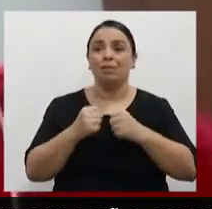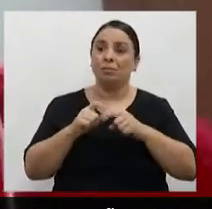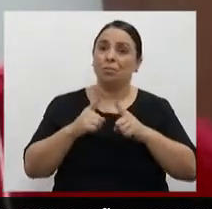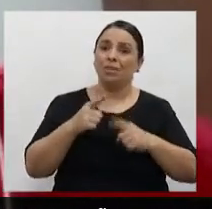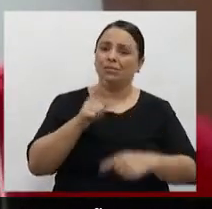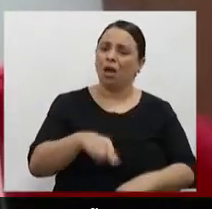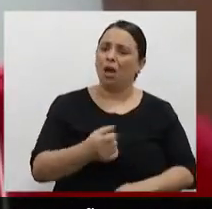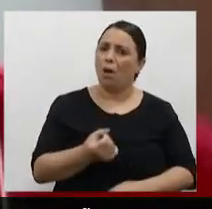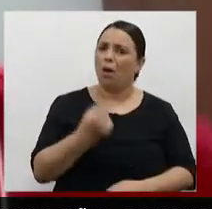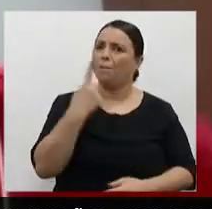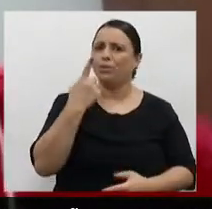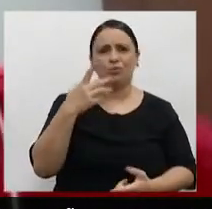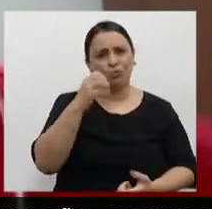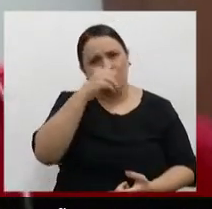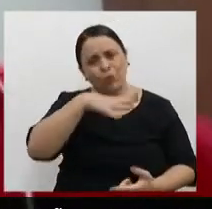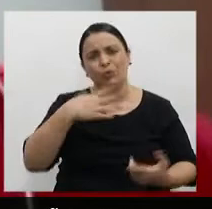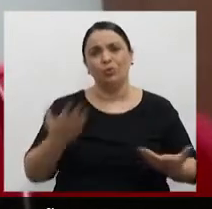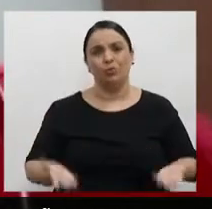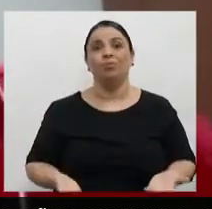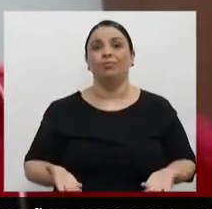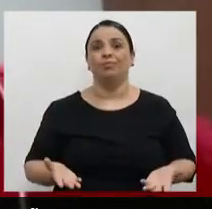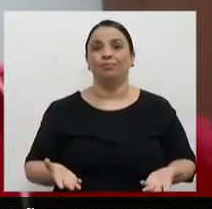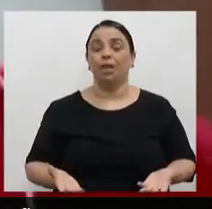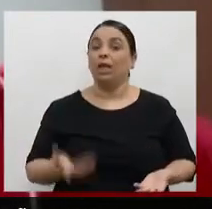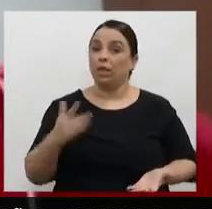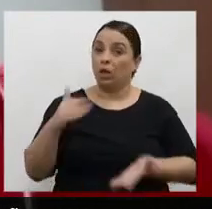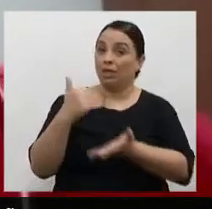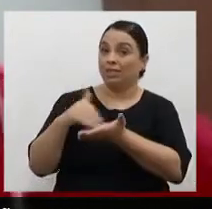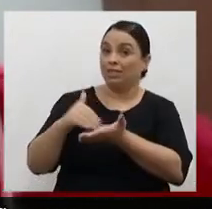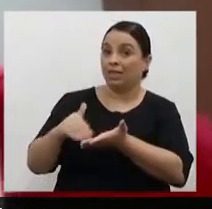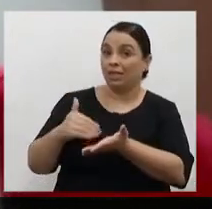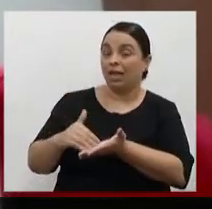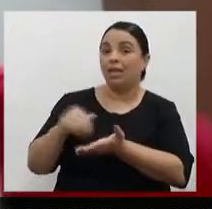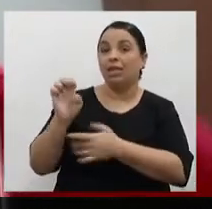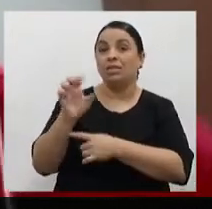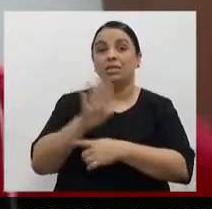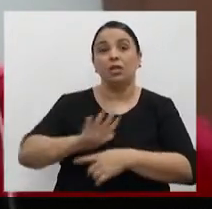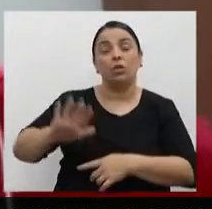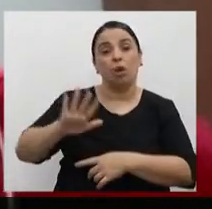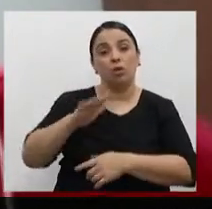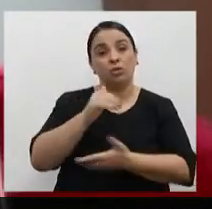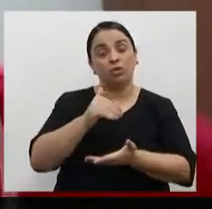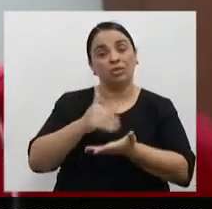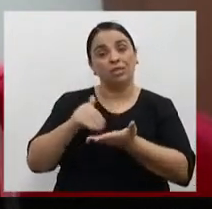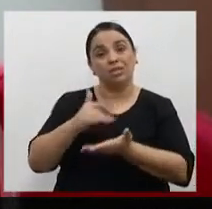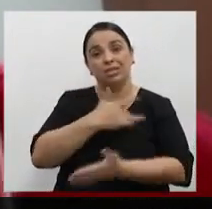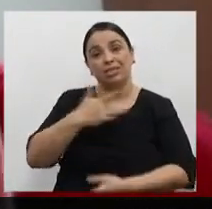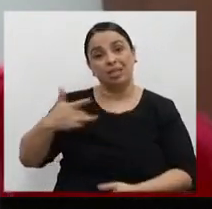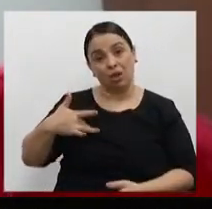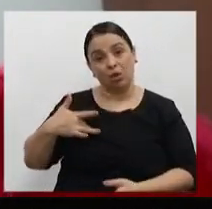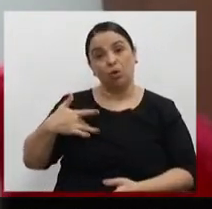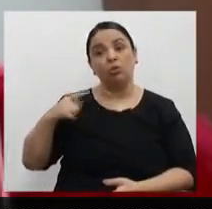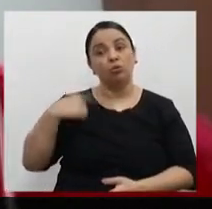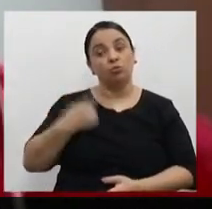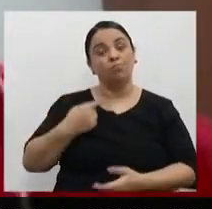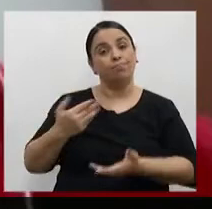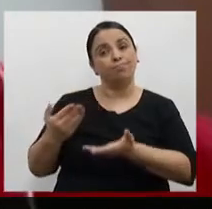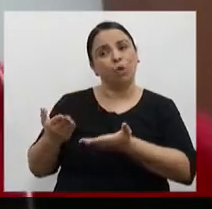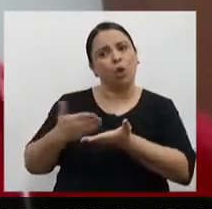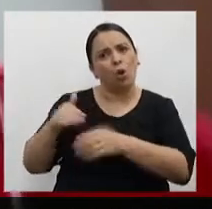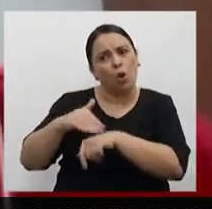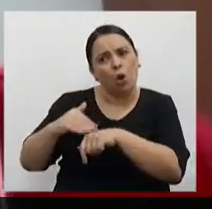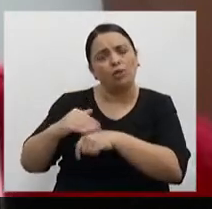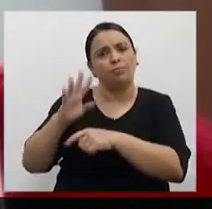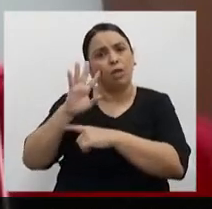acionado até pela nossa Secretaria Estadual de Saúde para que a gente possa enviar documentos para que isso